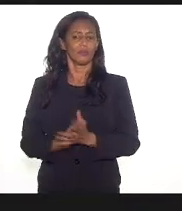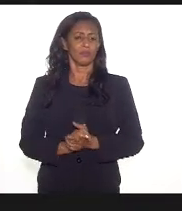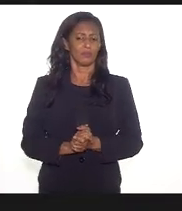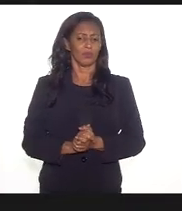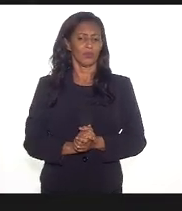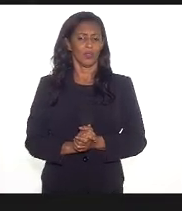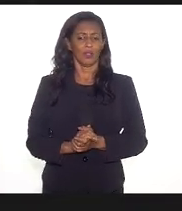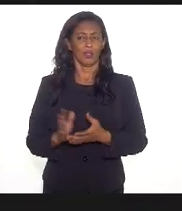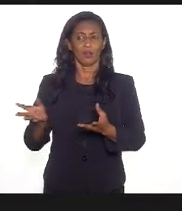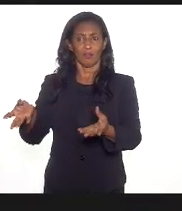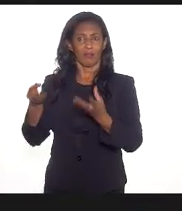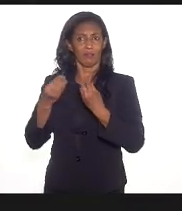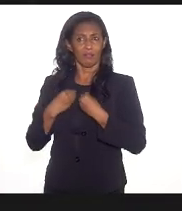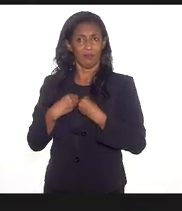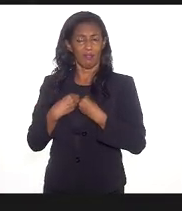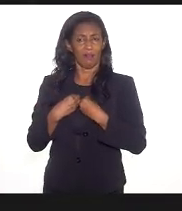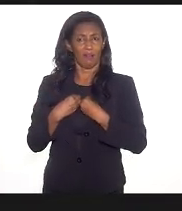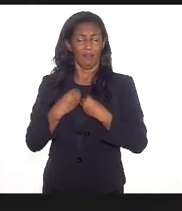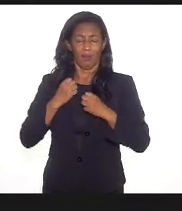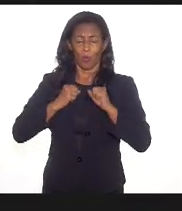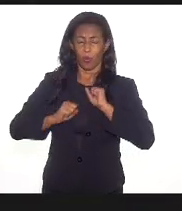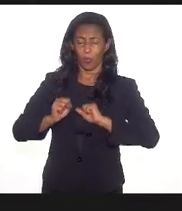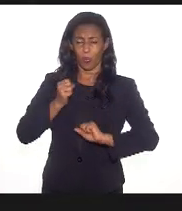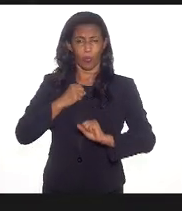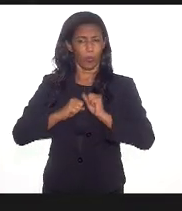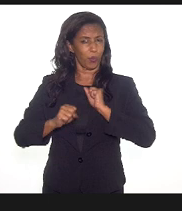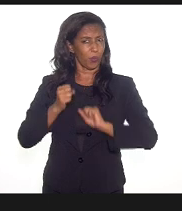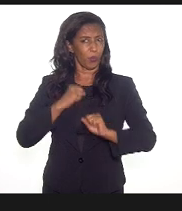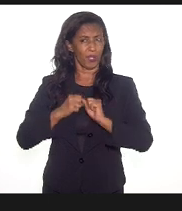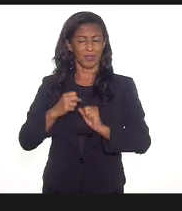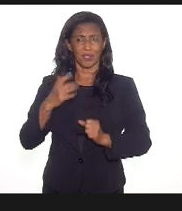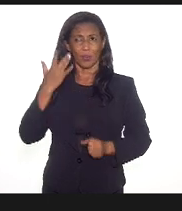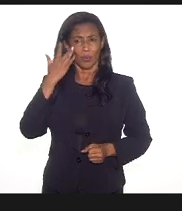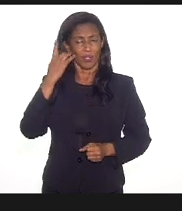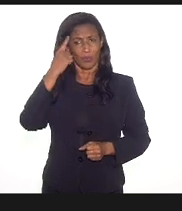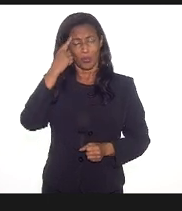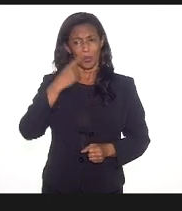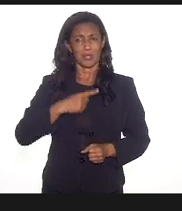trará essas notícias é muito angustiante. Então, eu acho que uma semana